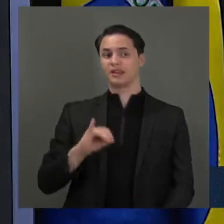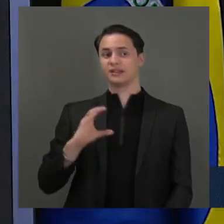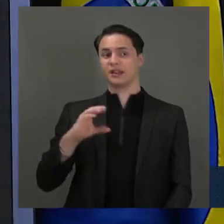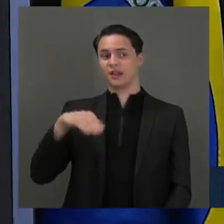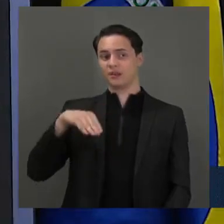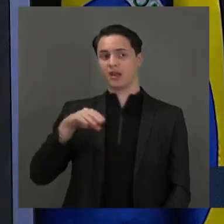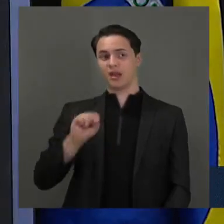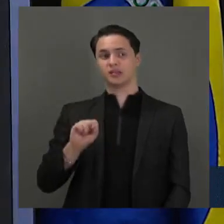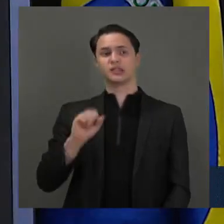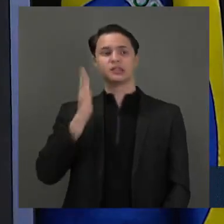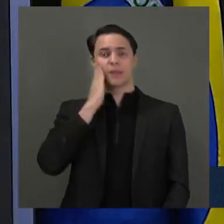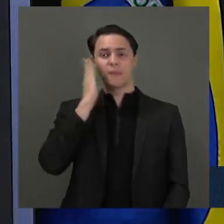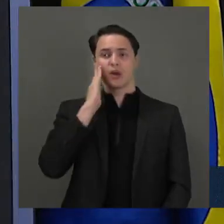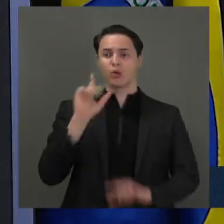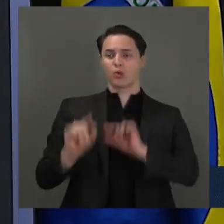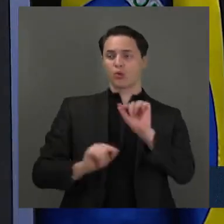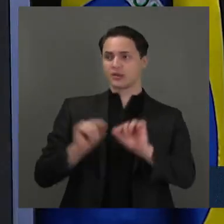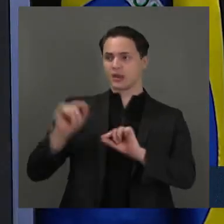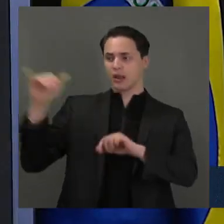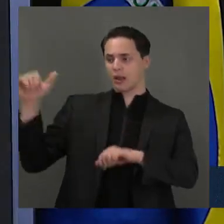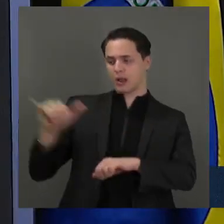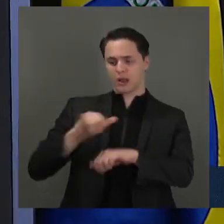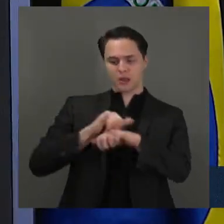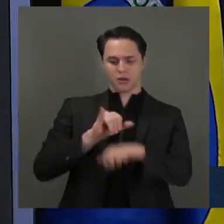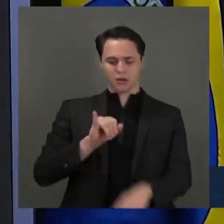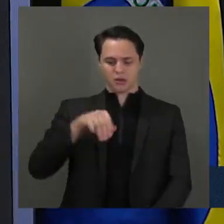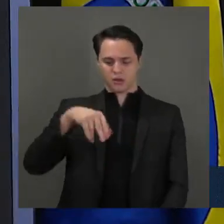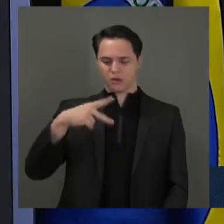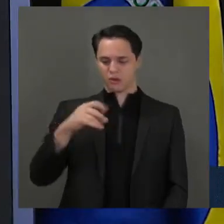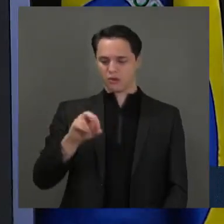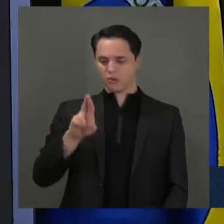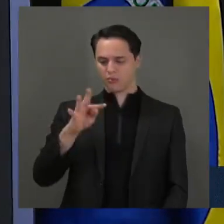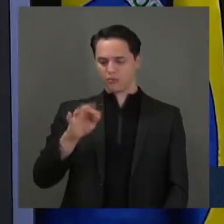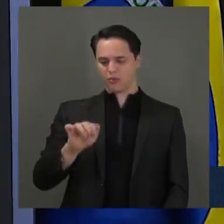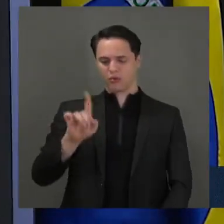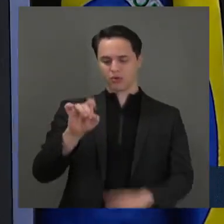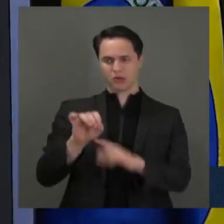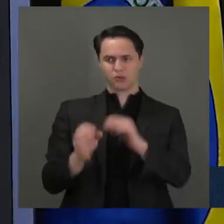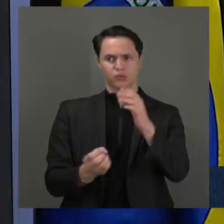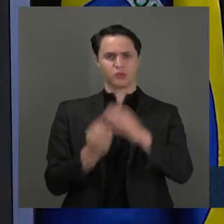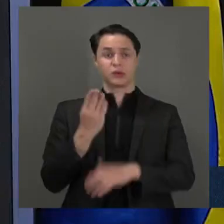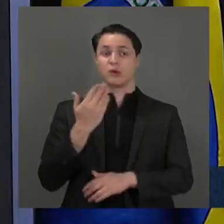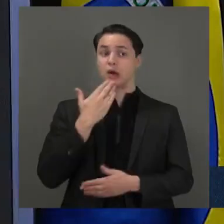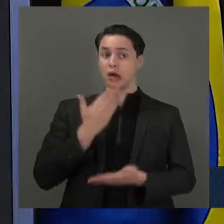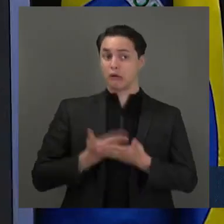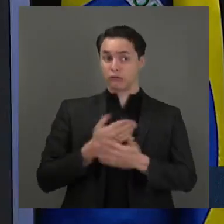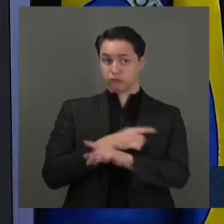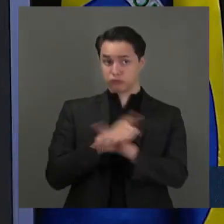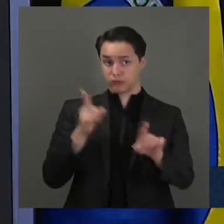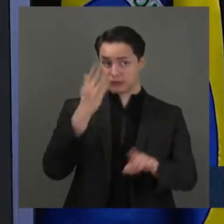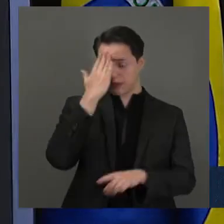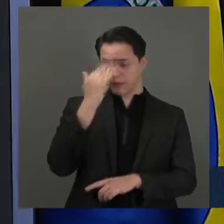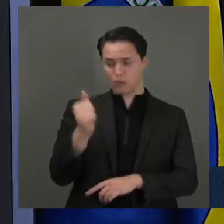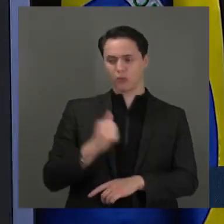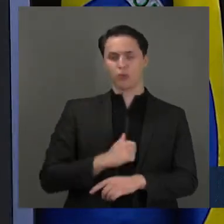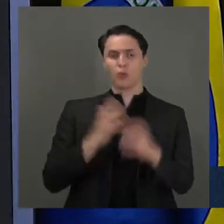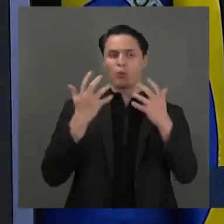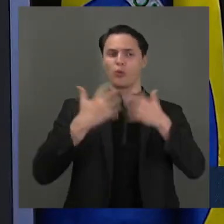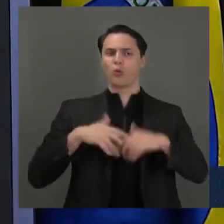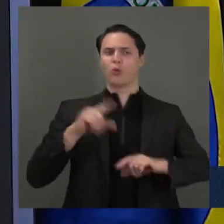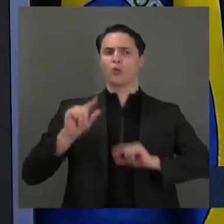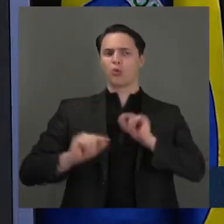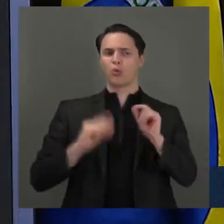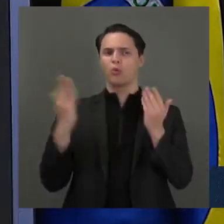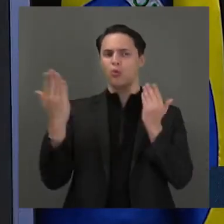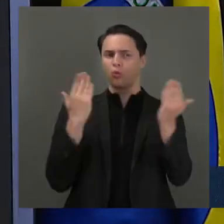os fertilizantes importados e a tributação da produção nacional, pasmem os senhores, funcionava como